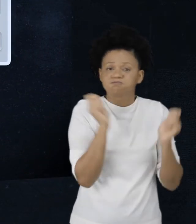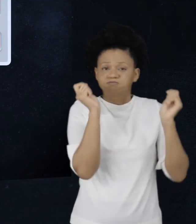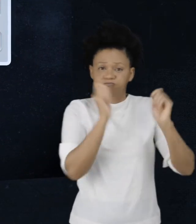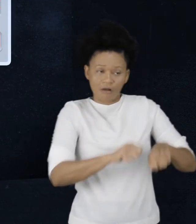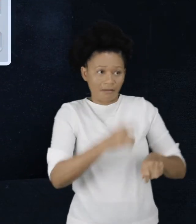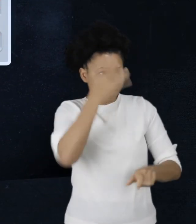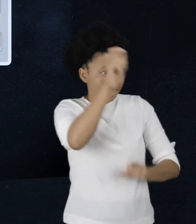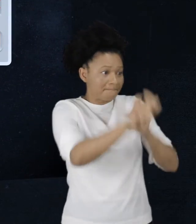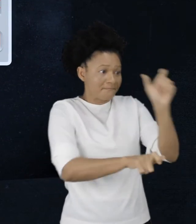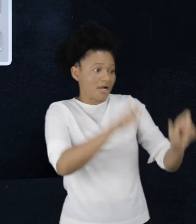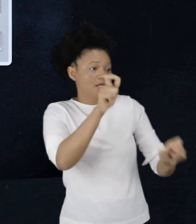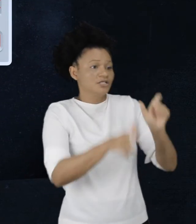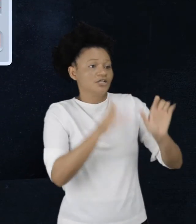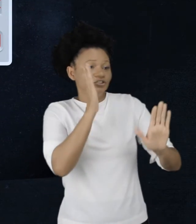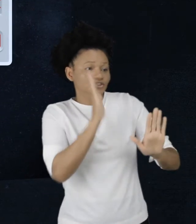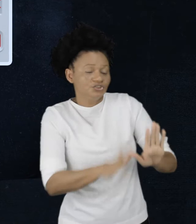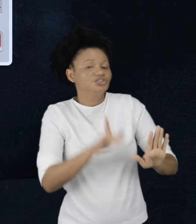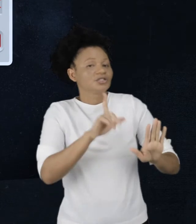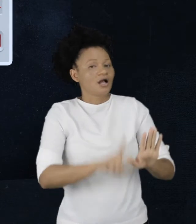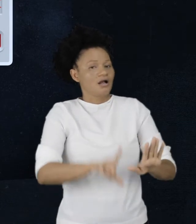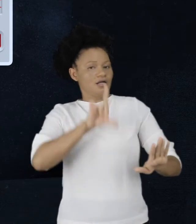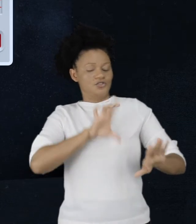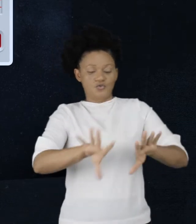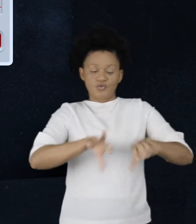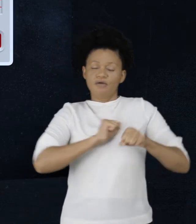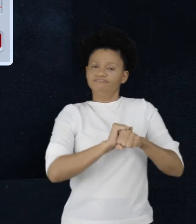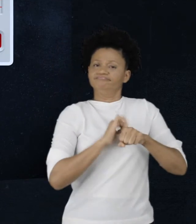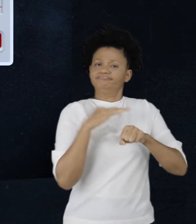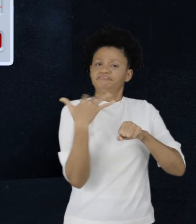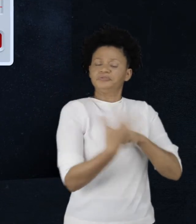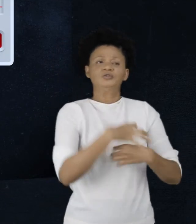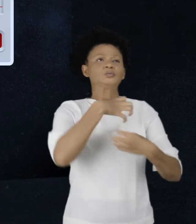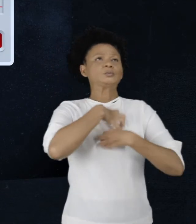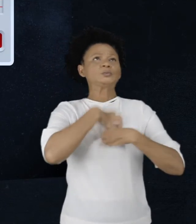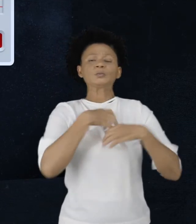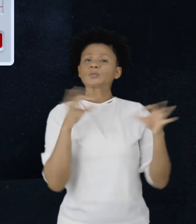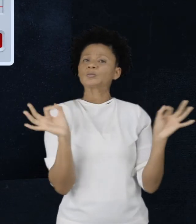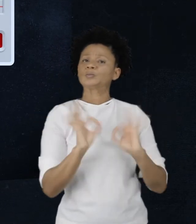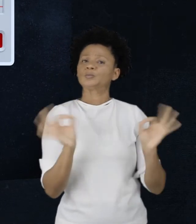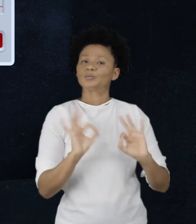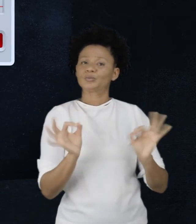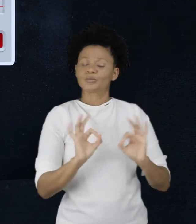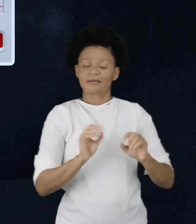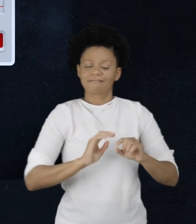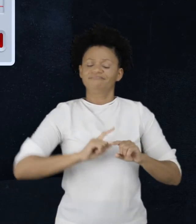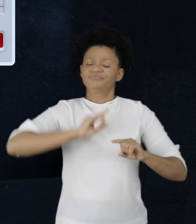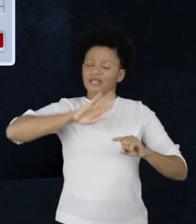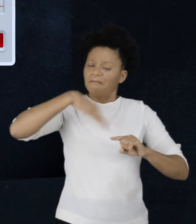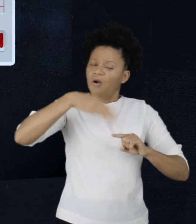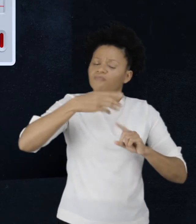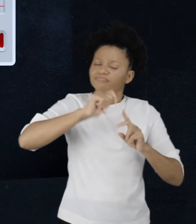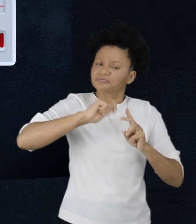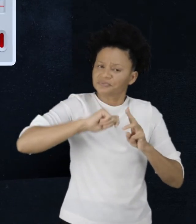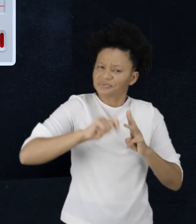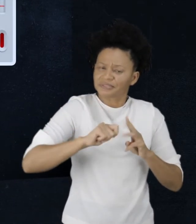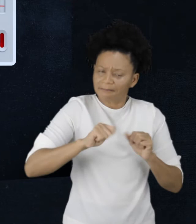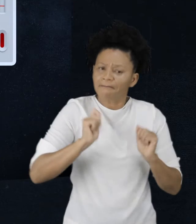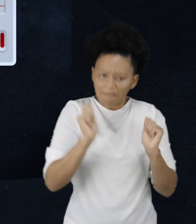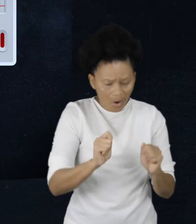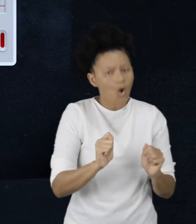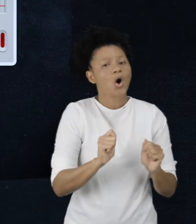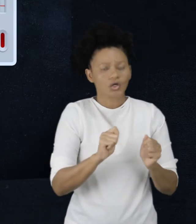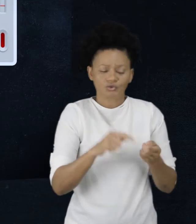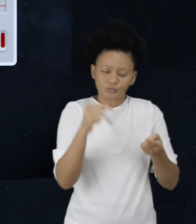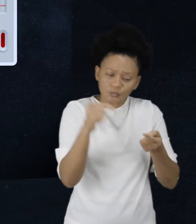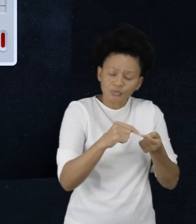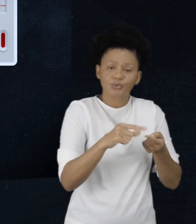mesmo em pessoas que tiveram contato com o vírus e foram assintomáticas, meses depois inclusive. Isso